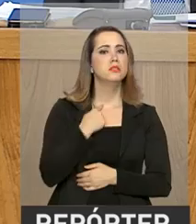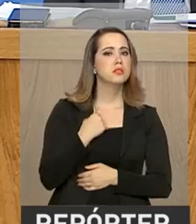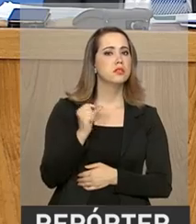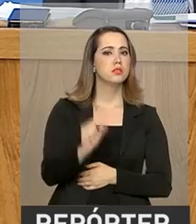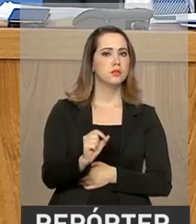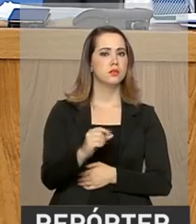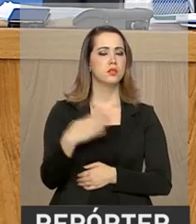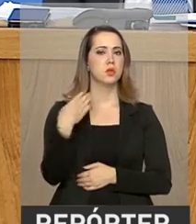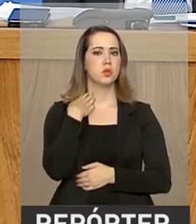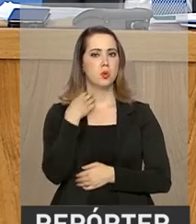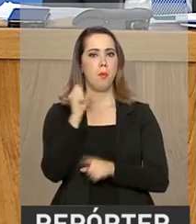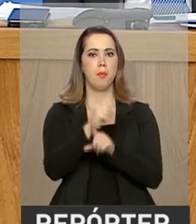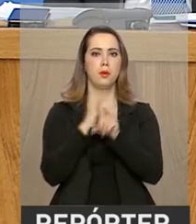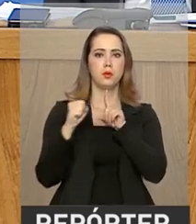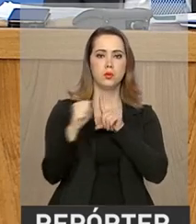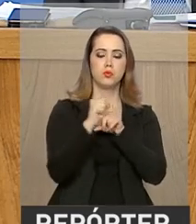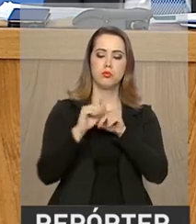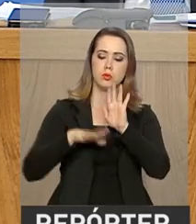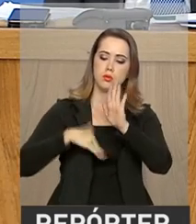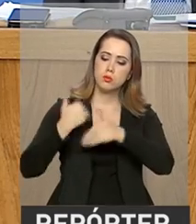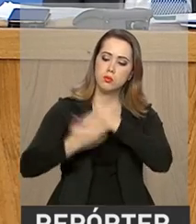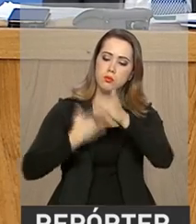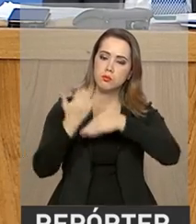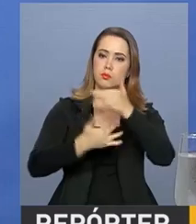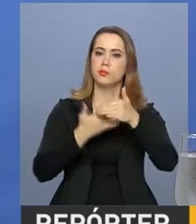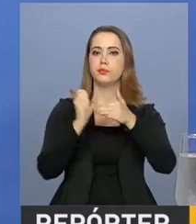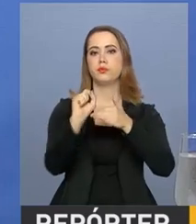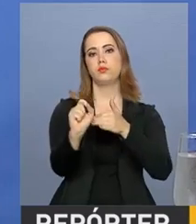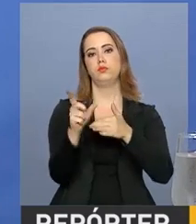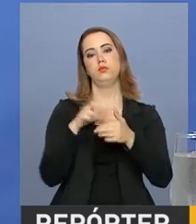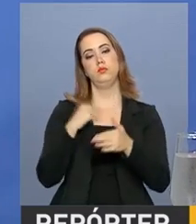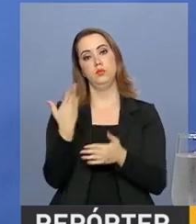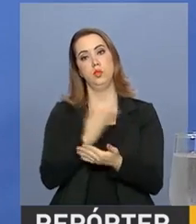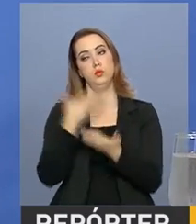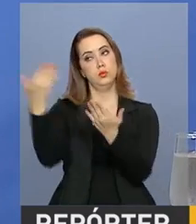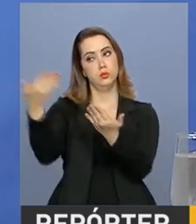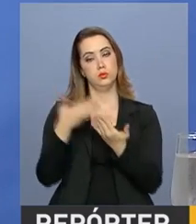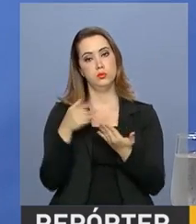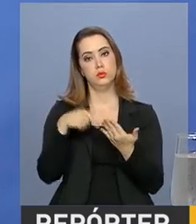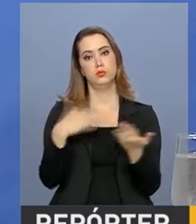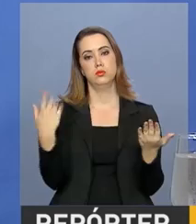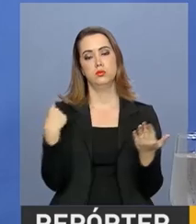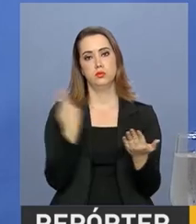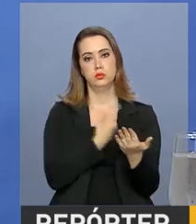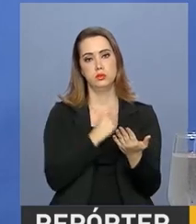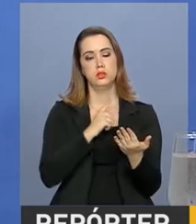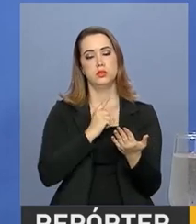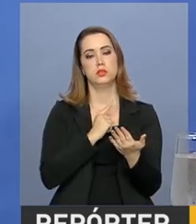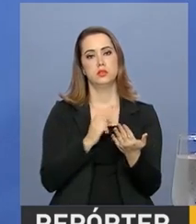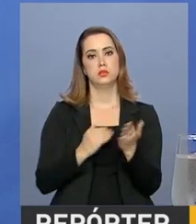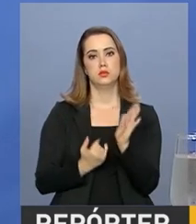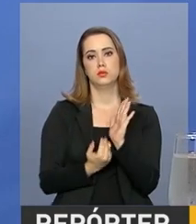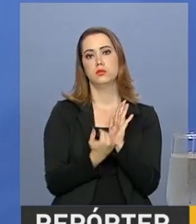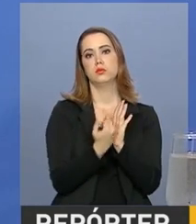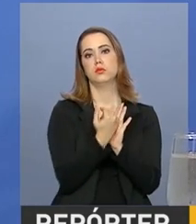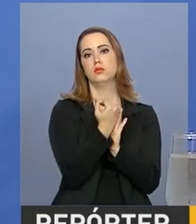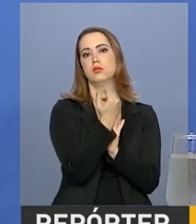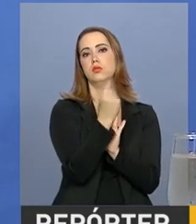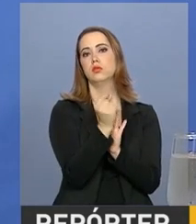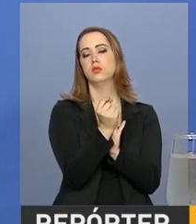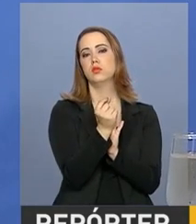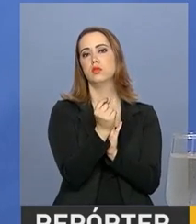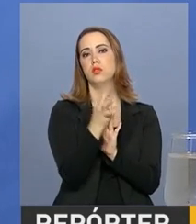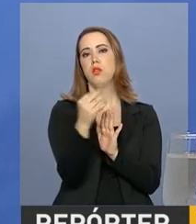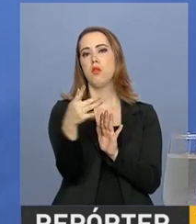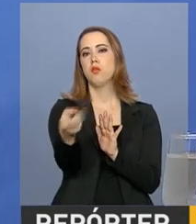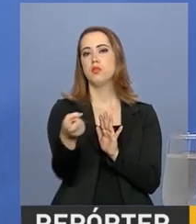banco social e de desenvolvimento foi tentar trazer nesse momento que nós temos um elevado uma elevada taxa